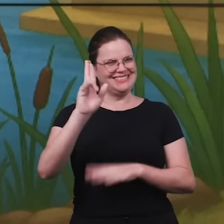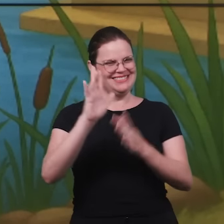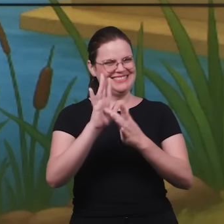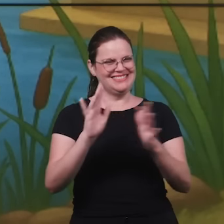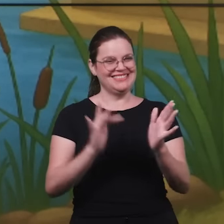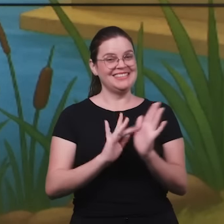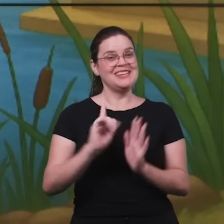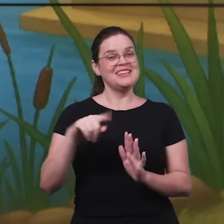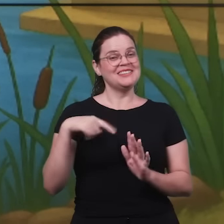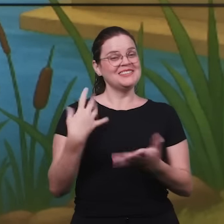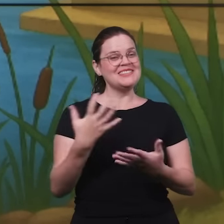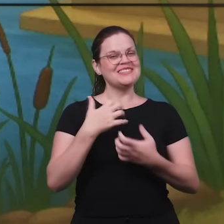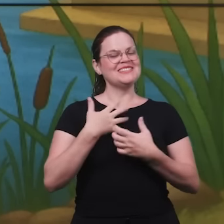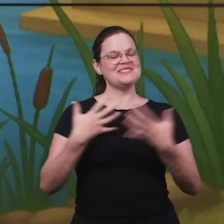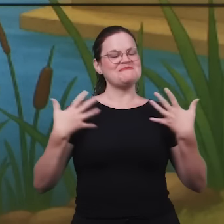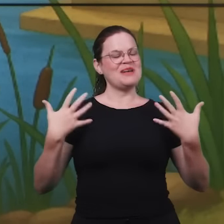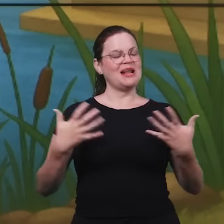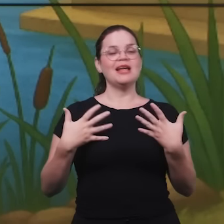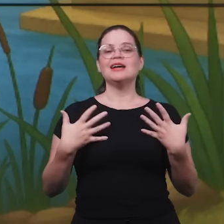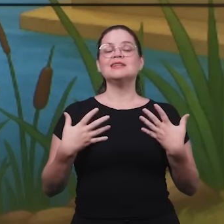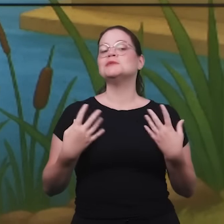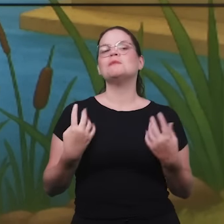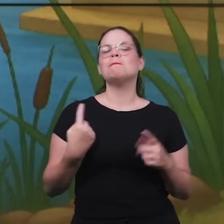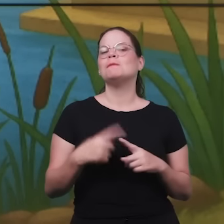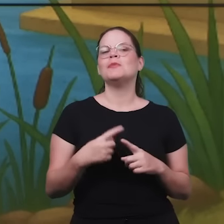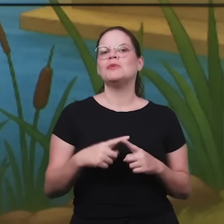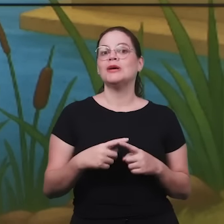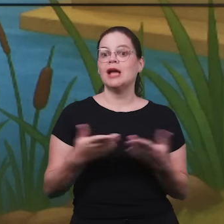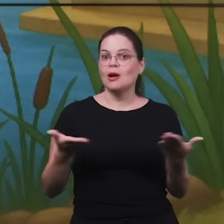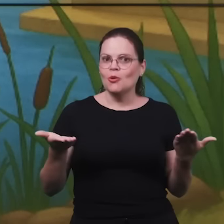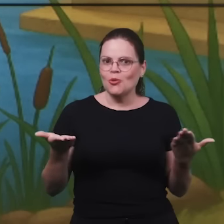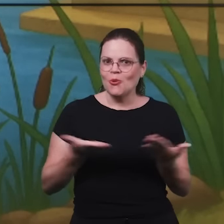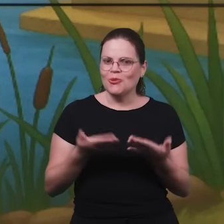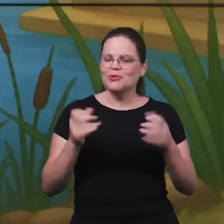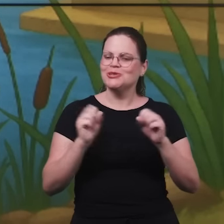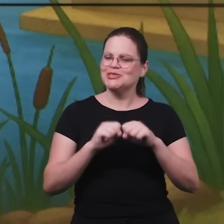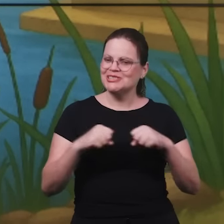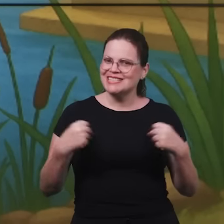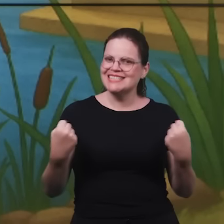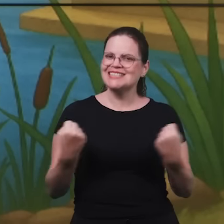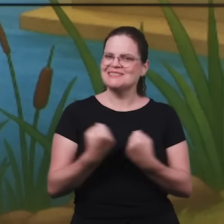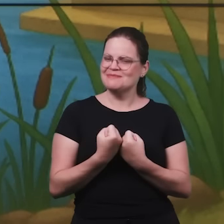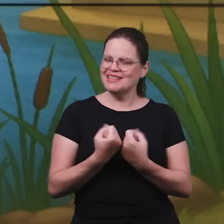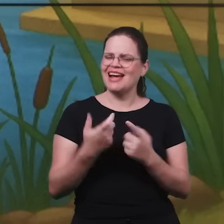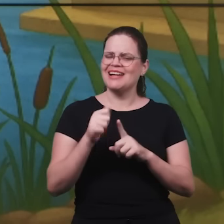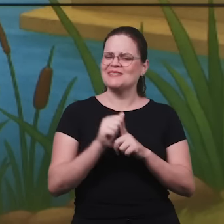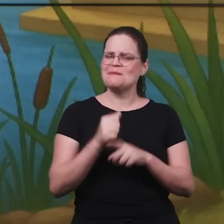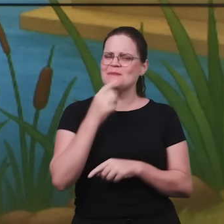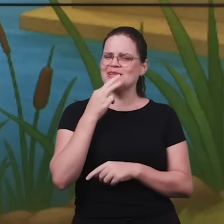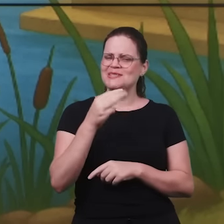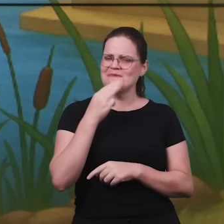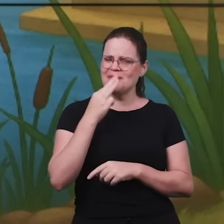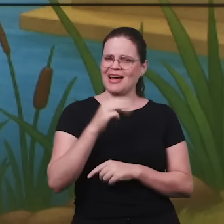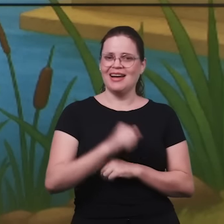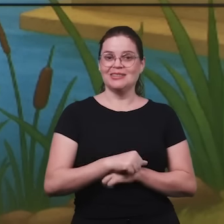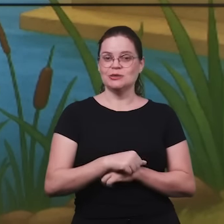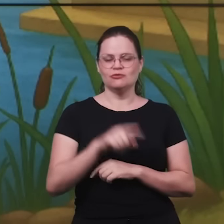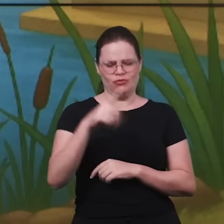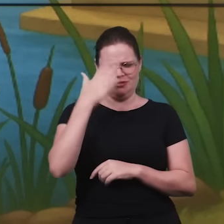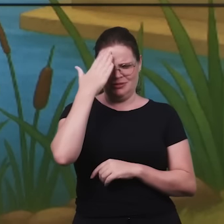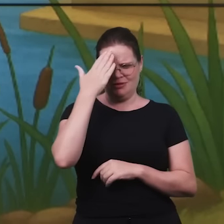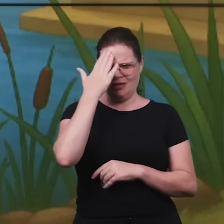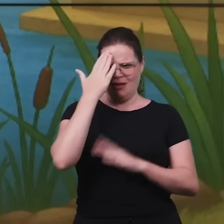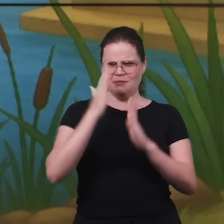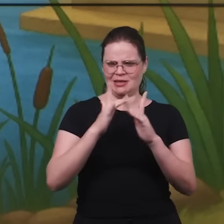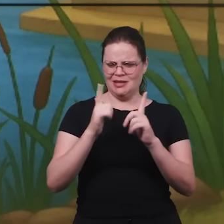alegres por participar de mais um seminário do mês de março da Igreja Cristã Maranata. Já assistimos à